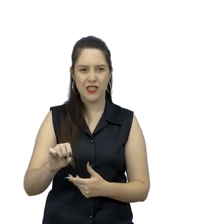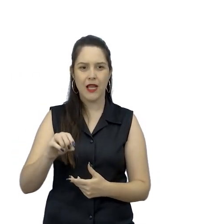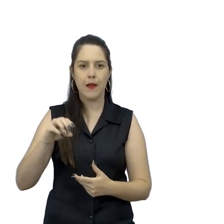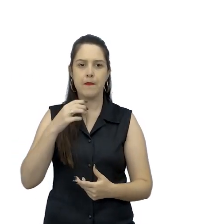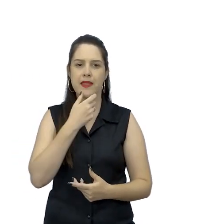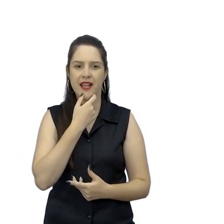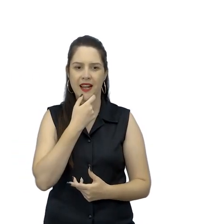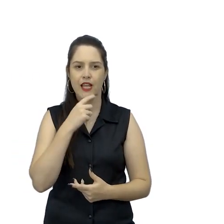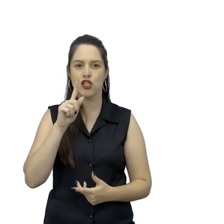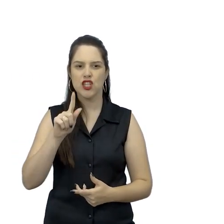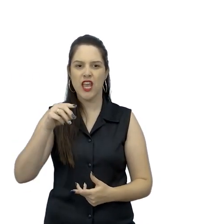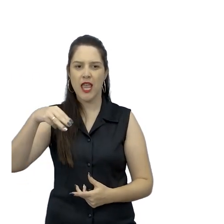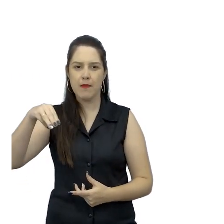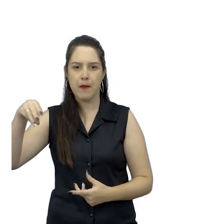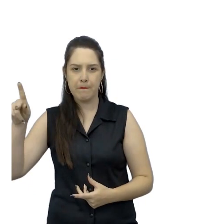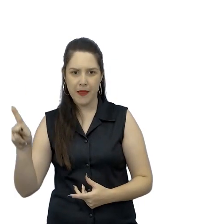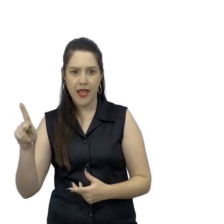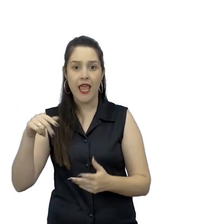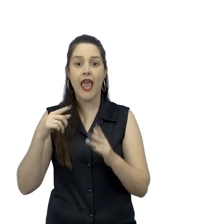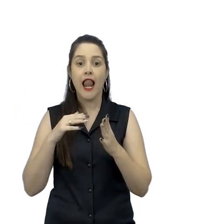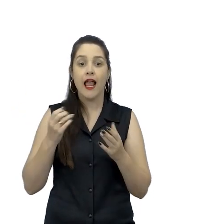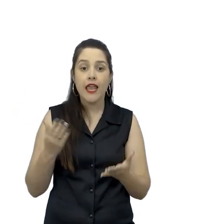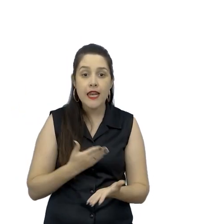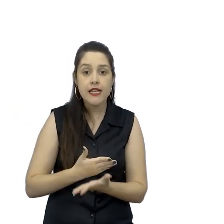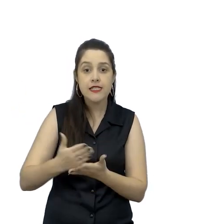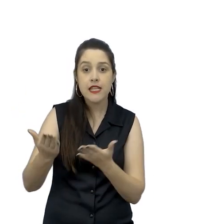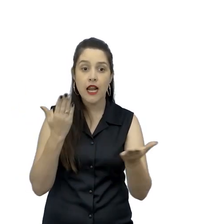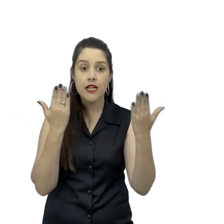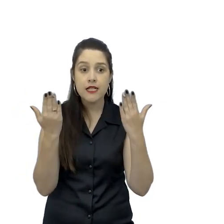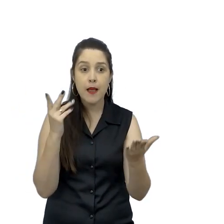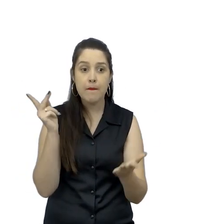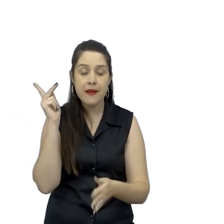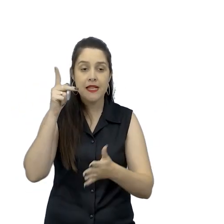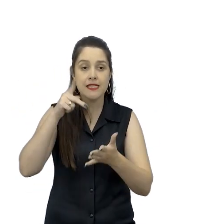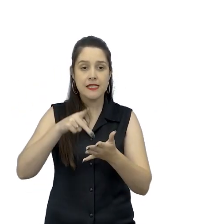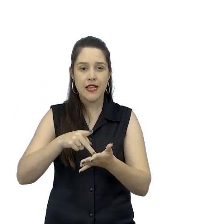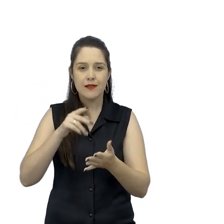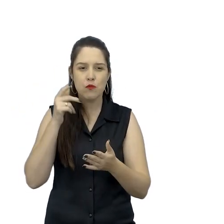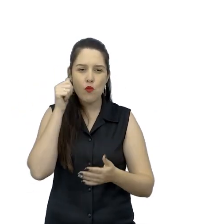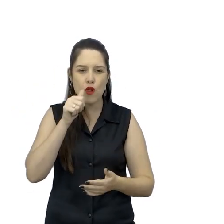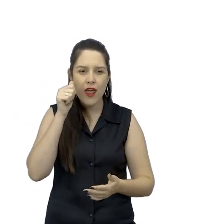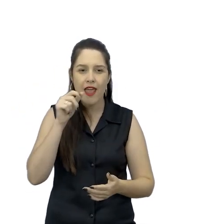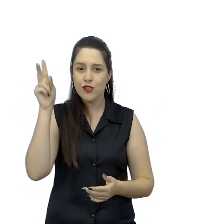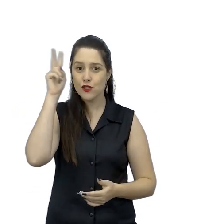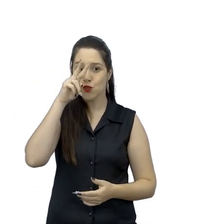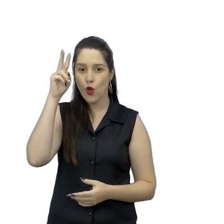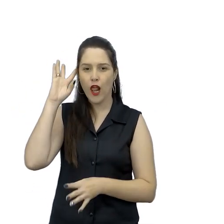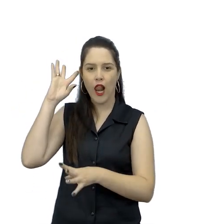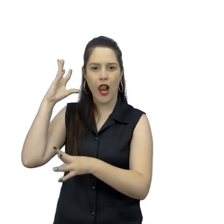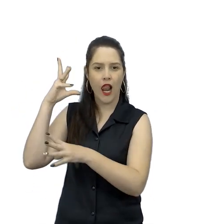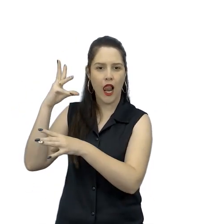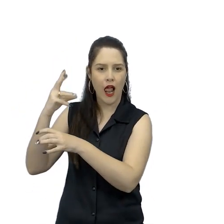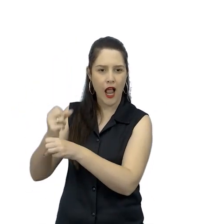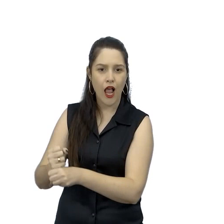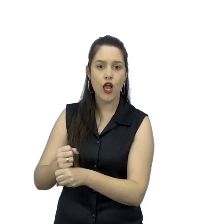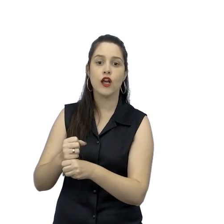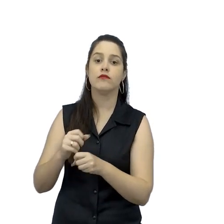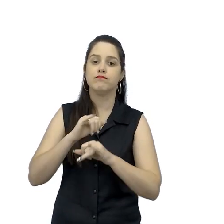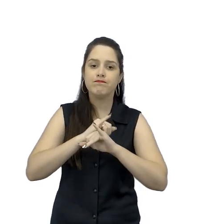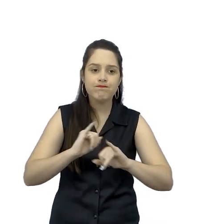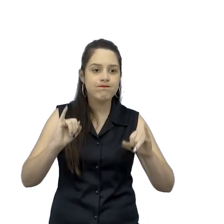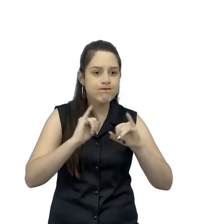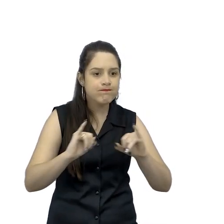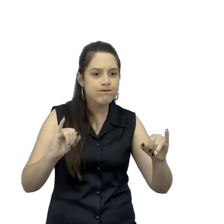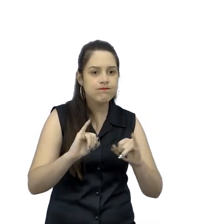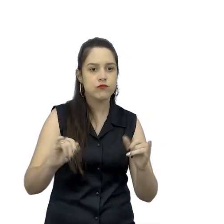GMMP, iniciativa que analisa a presença de mulheres e as histórias contadas sobre elas nas notícias veiculadas em